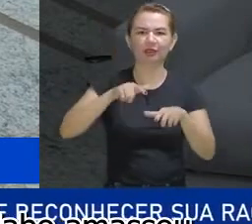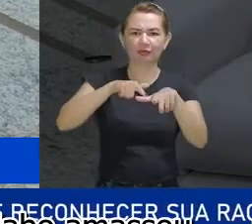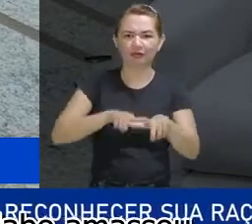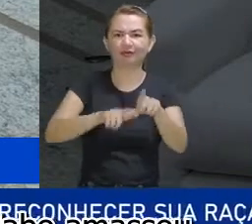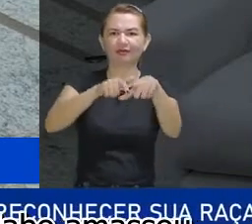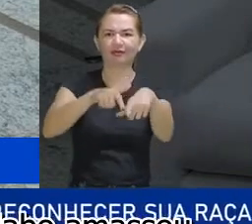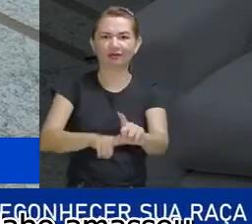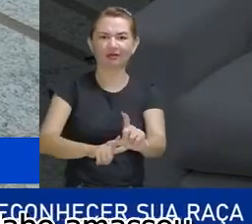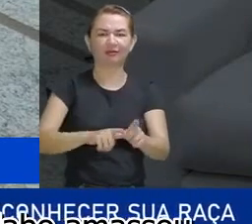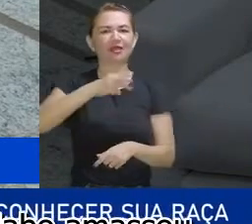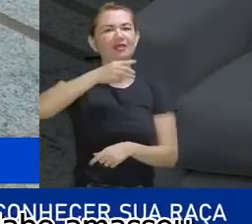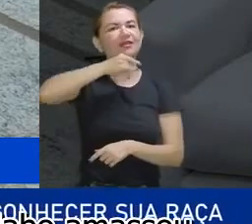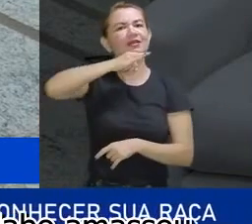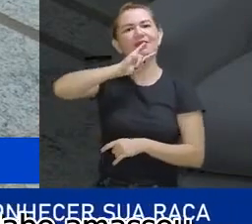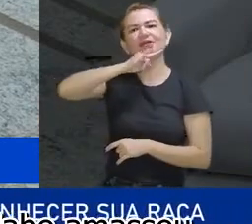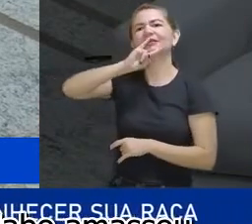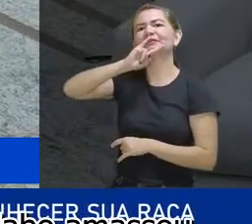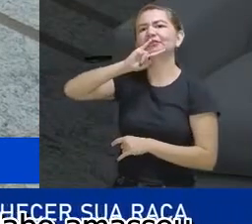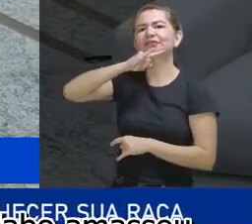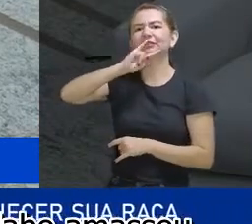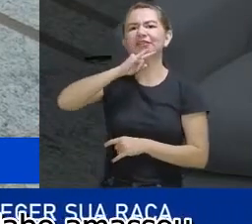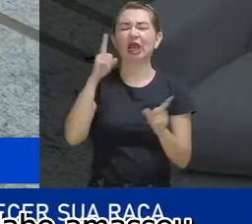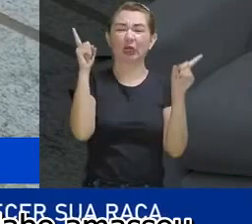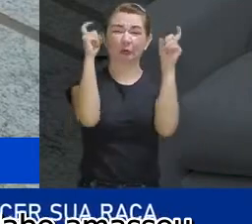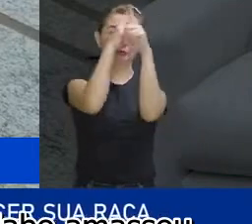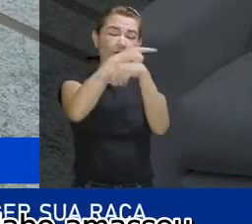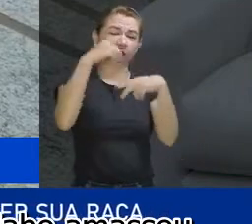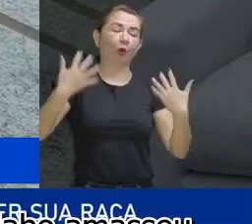que o diabo amassou.